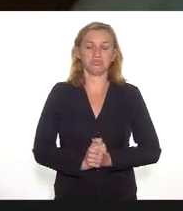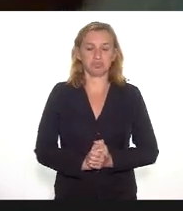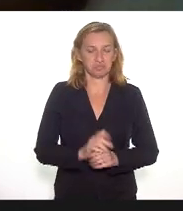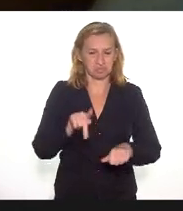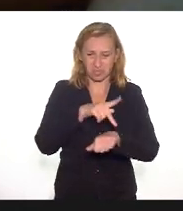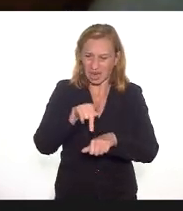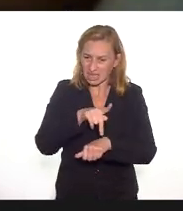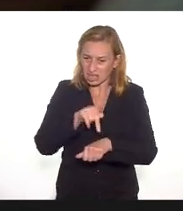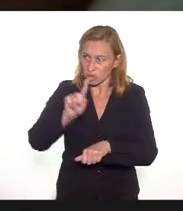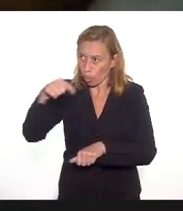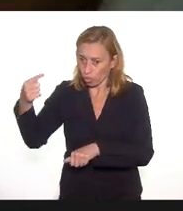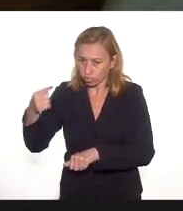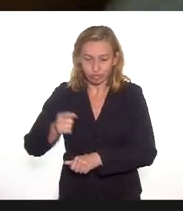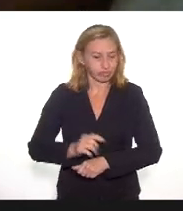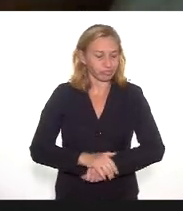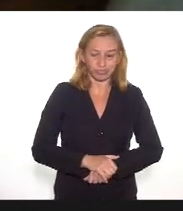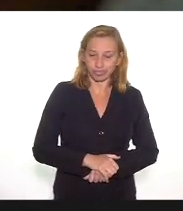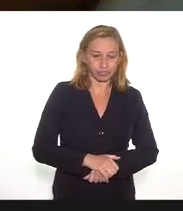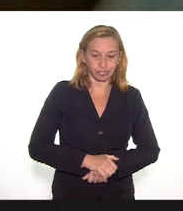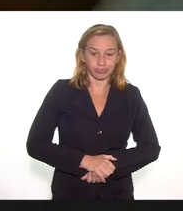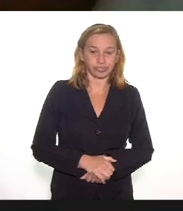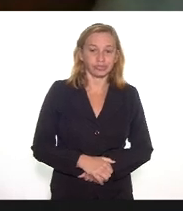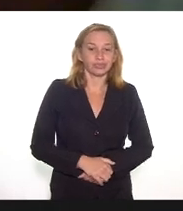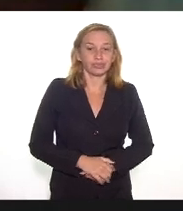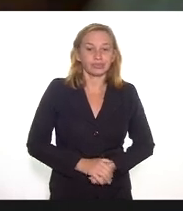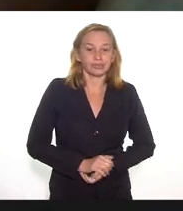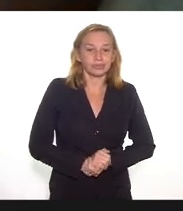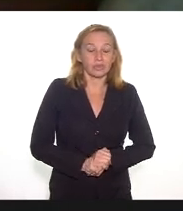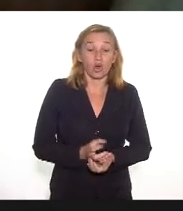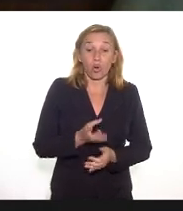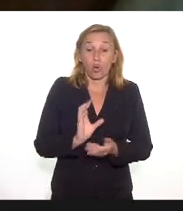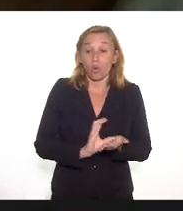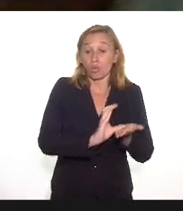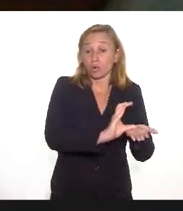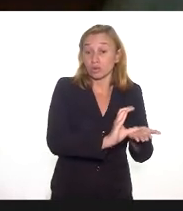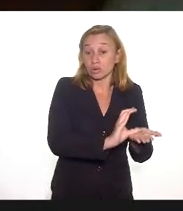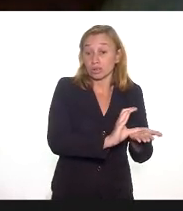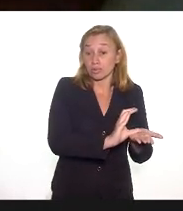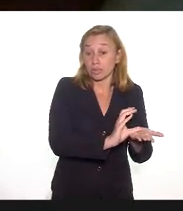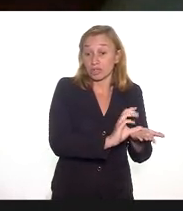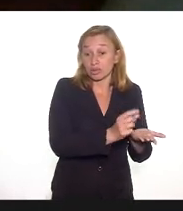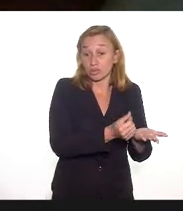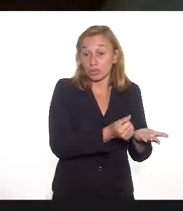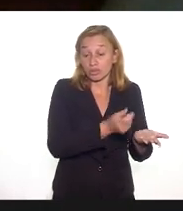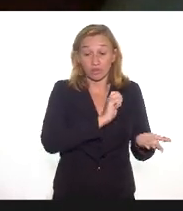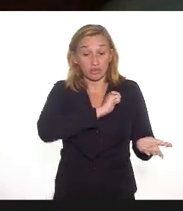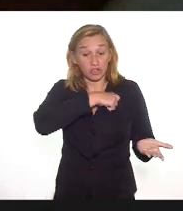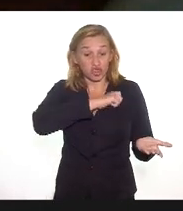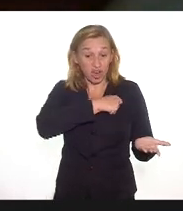Não existe nenhum país do mundo que tenha orçamento fiscal equilibrado.